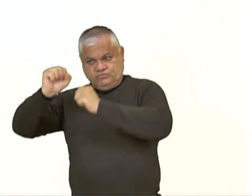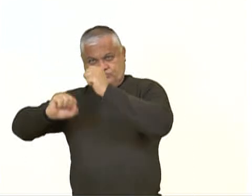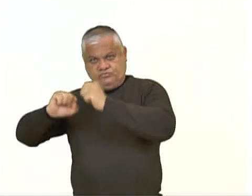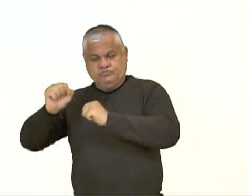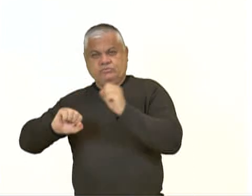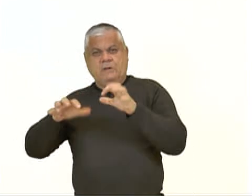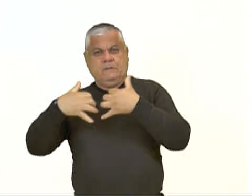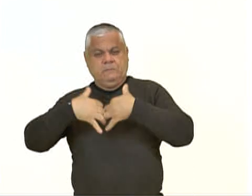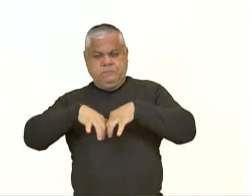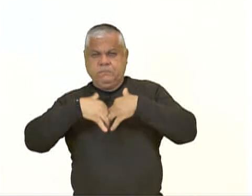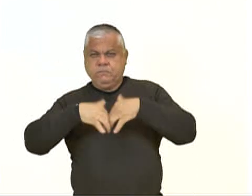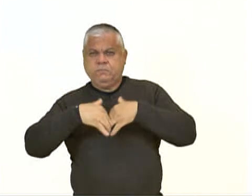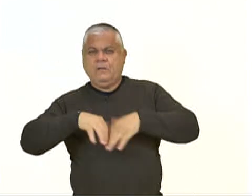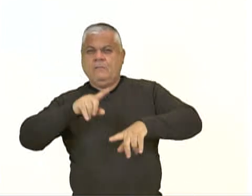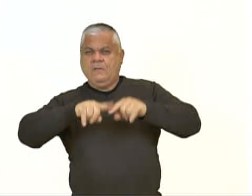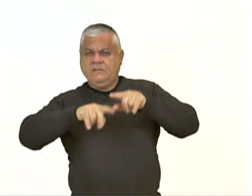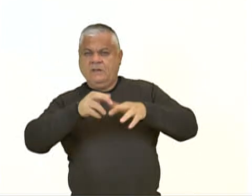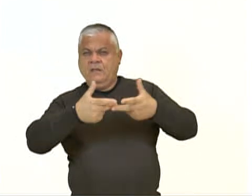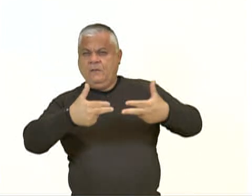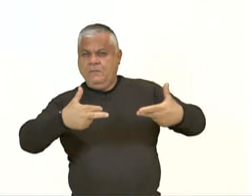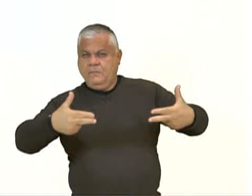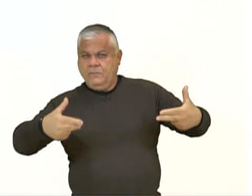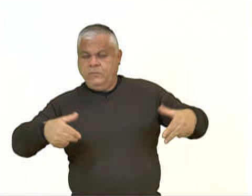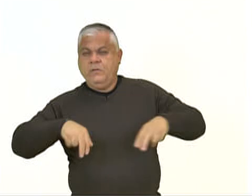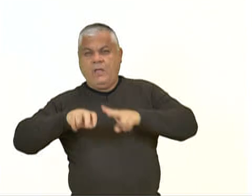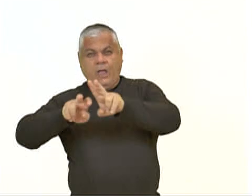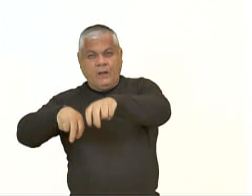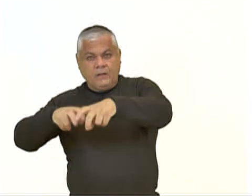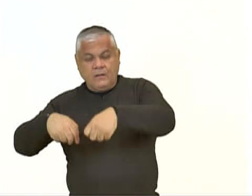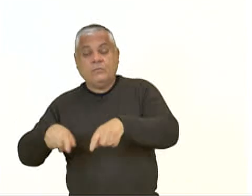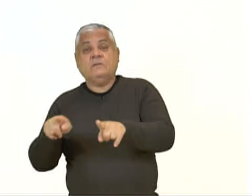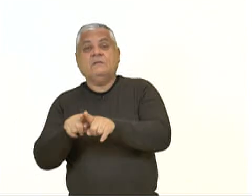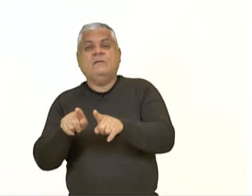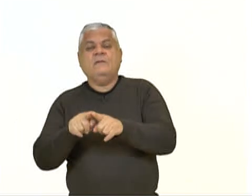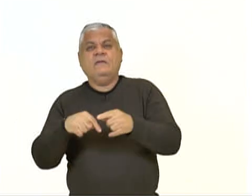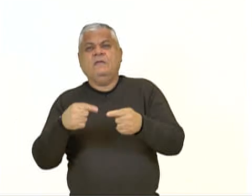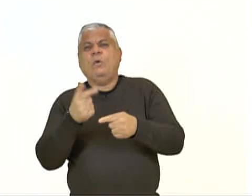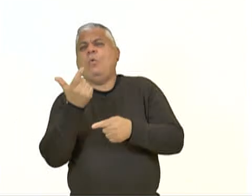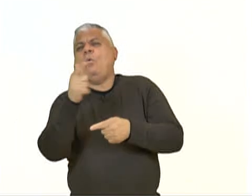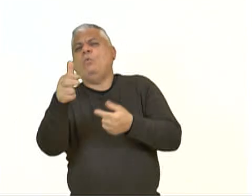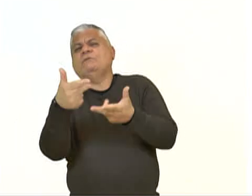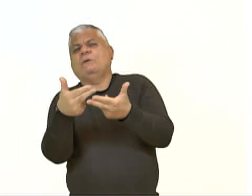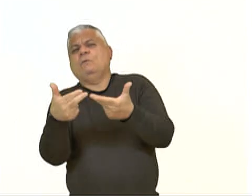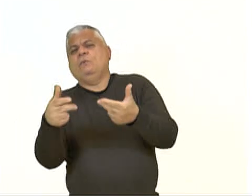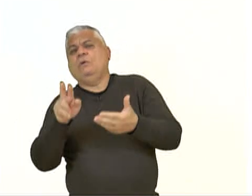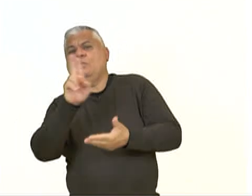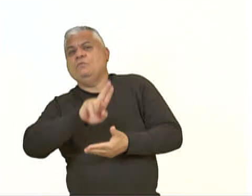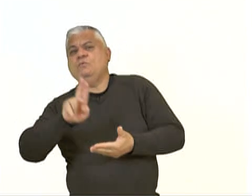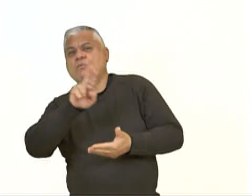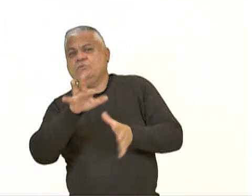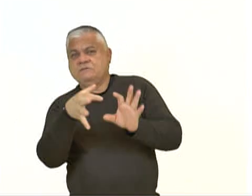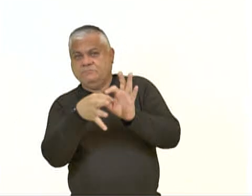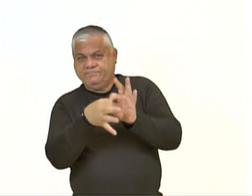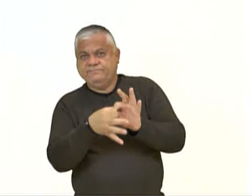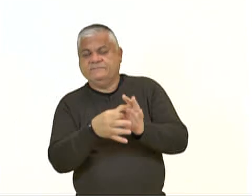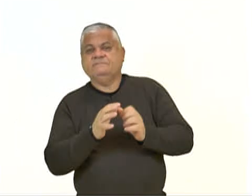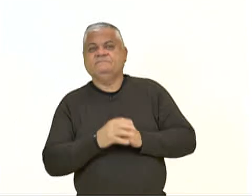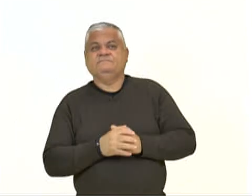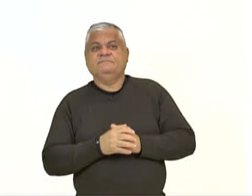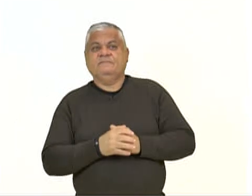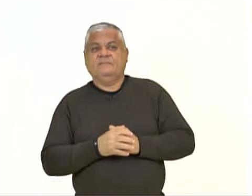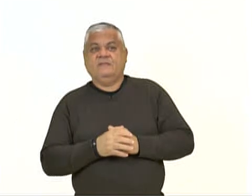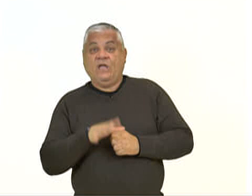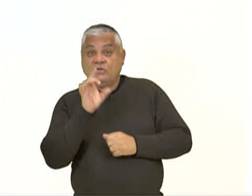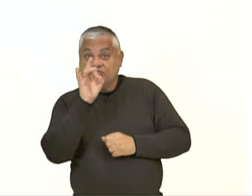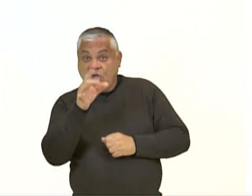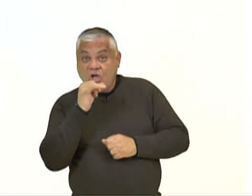de máquinas e equipamentos agrícolas e muitos outros itens que são utilizados nessa atividade, né? Não